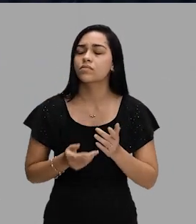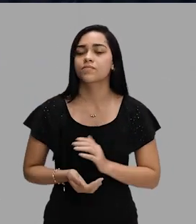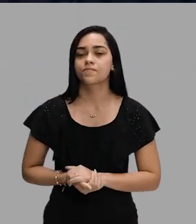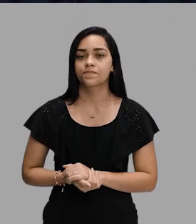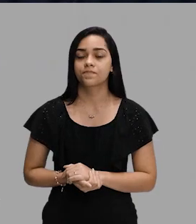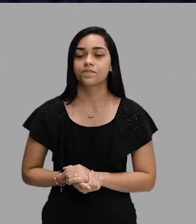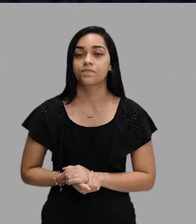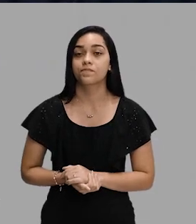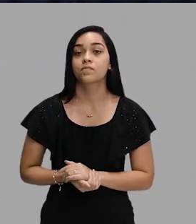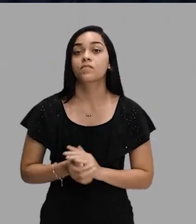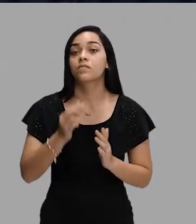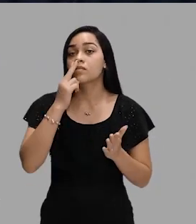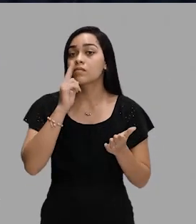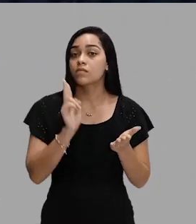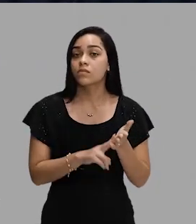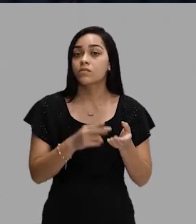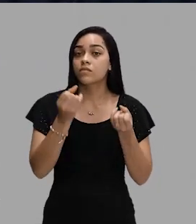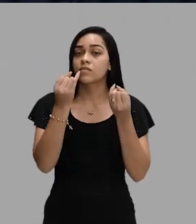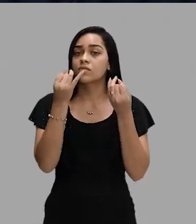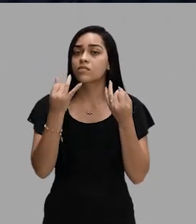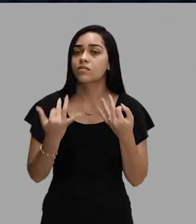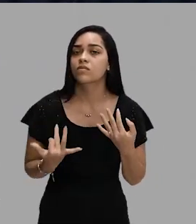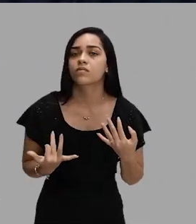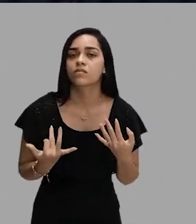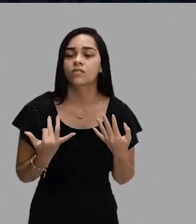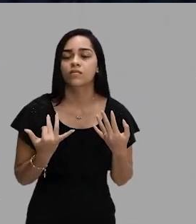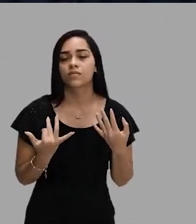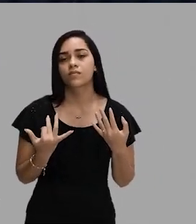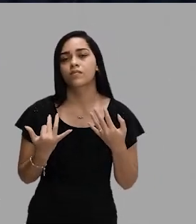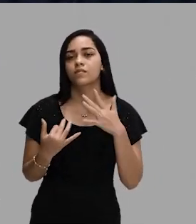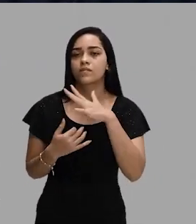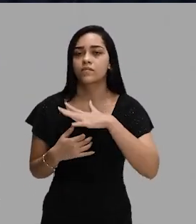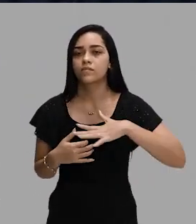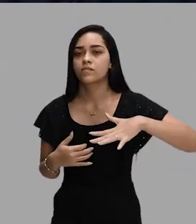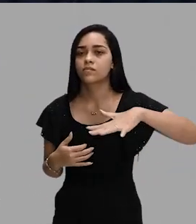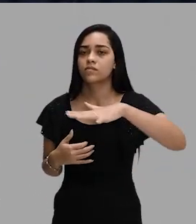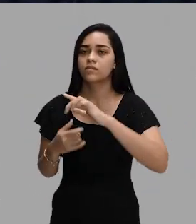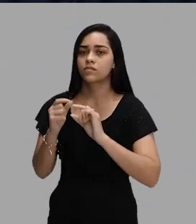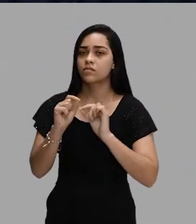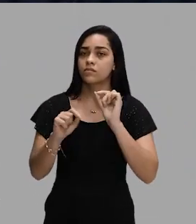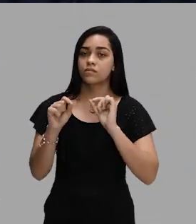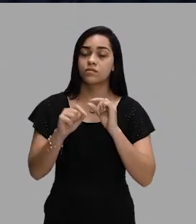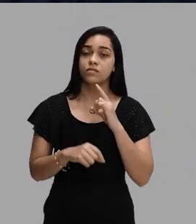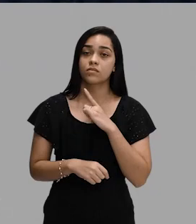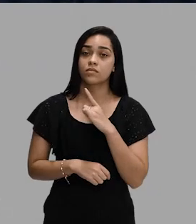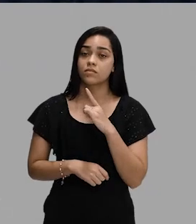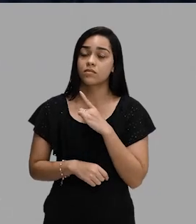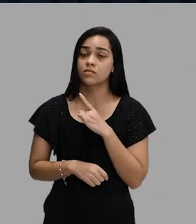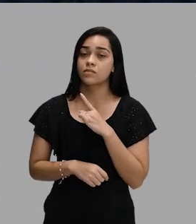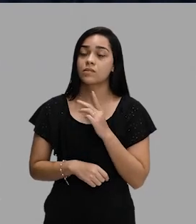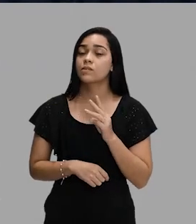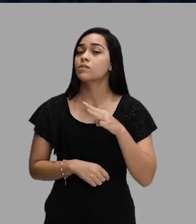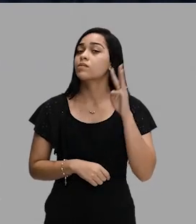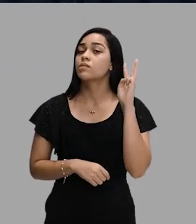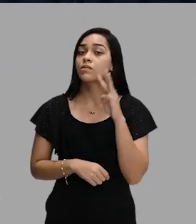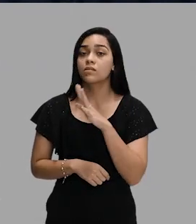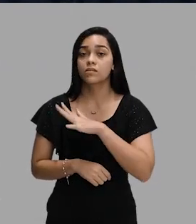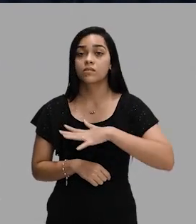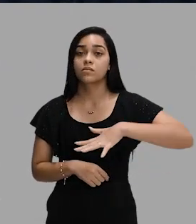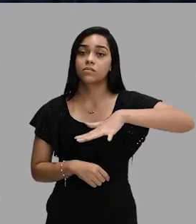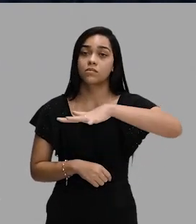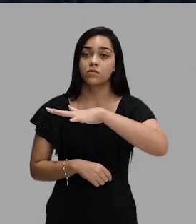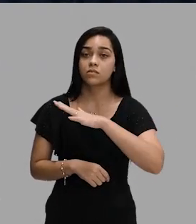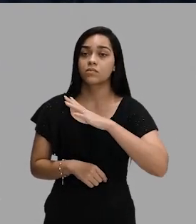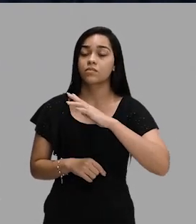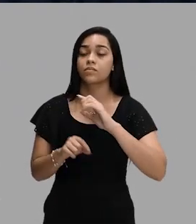essa carta conta como é que foi, como era a região, o que havia aqui, quem estava na região, né, no caso